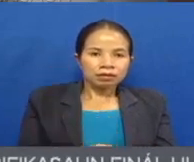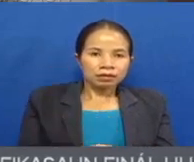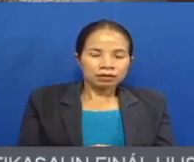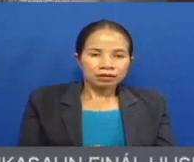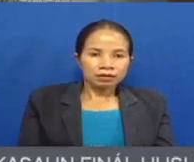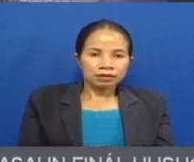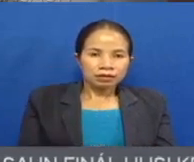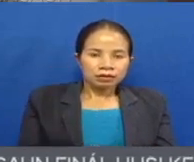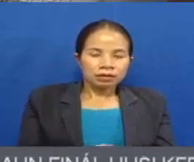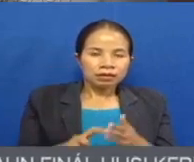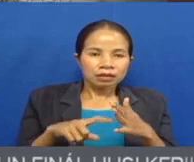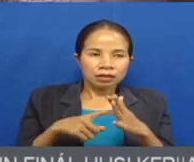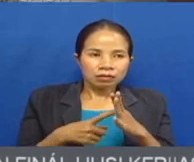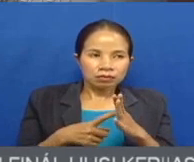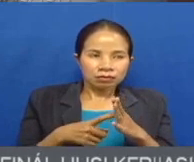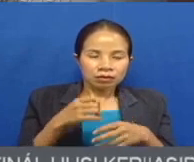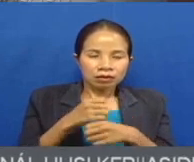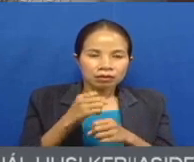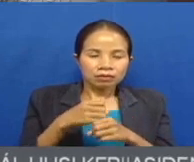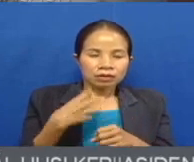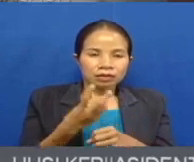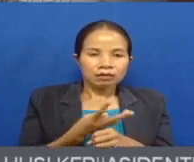E começa a almoça a minha